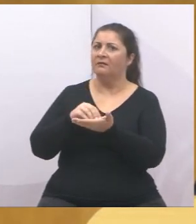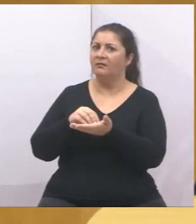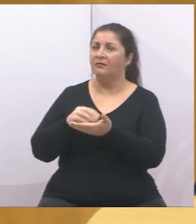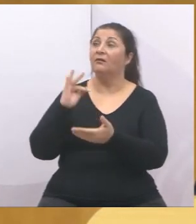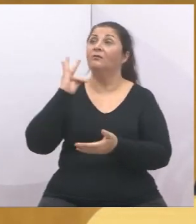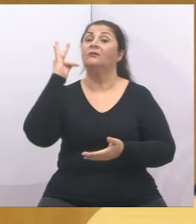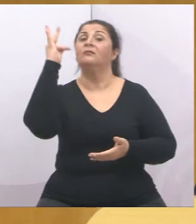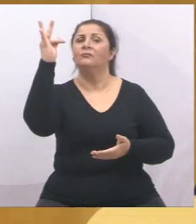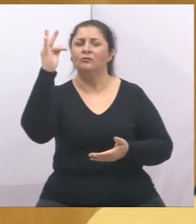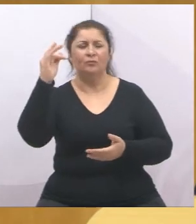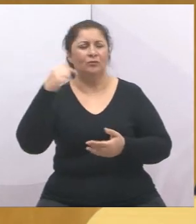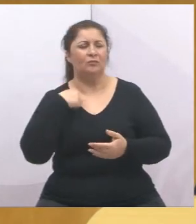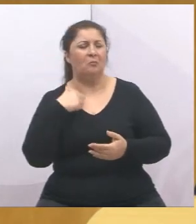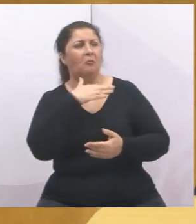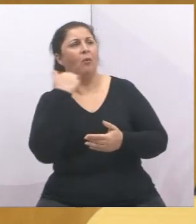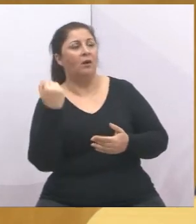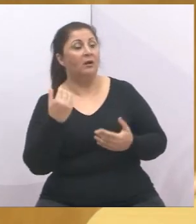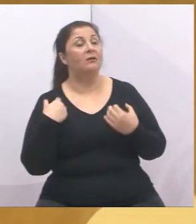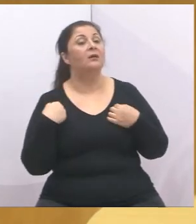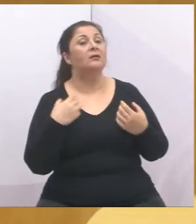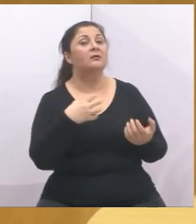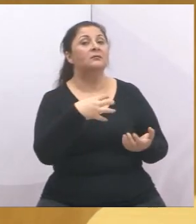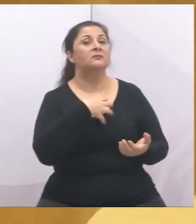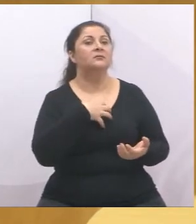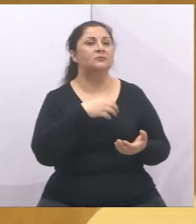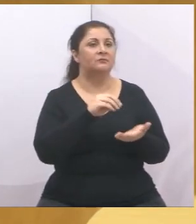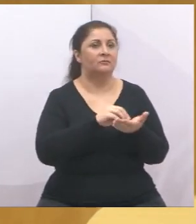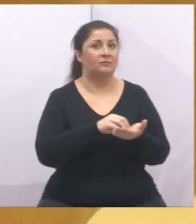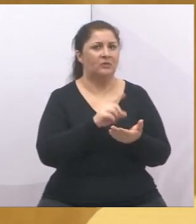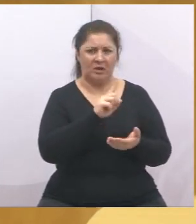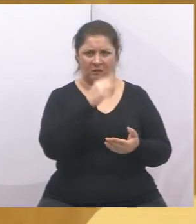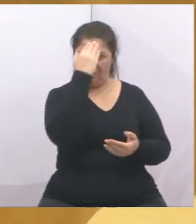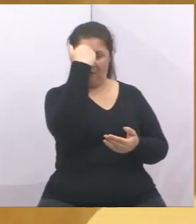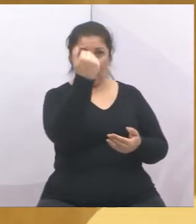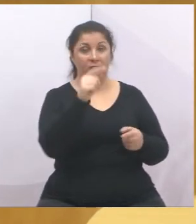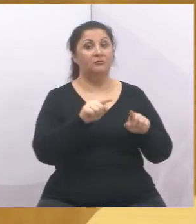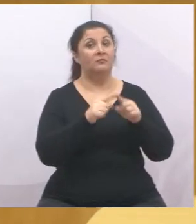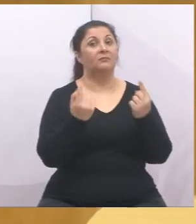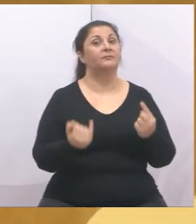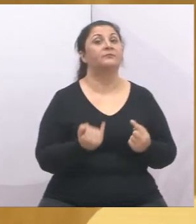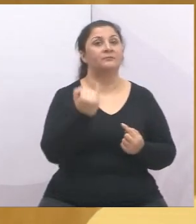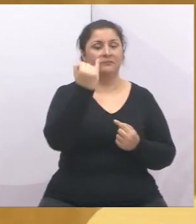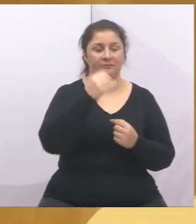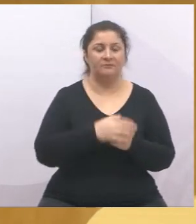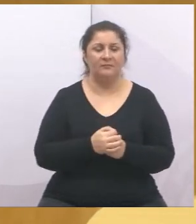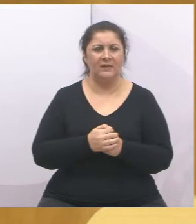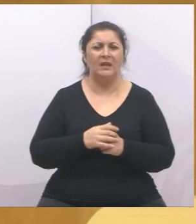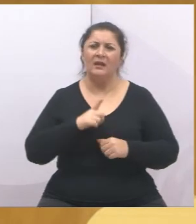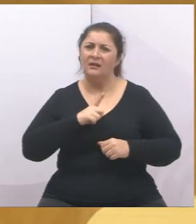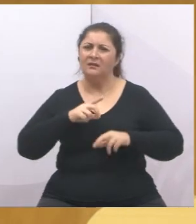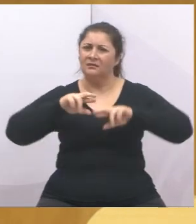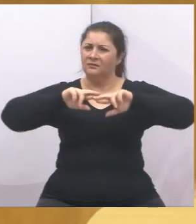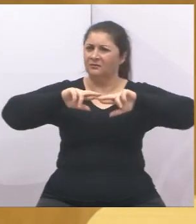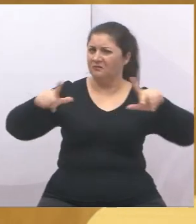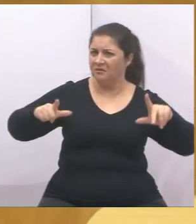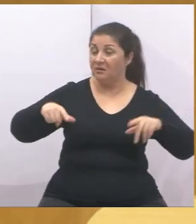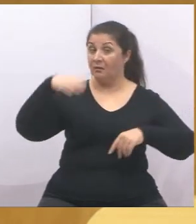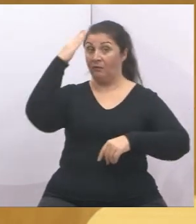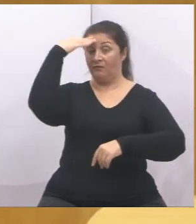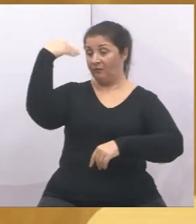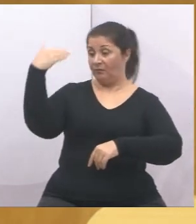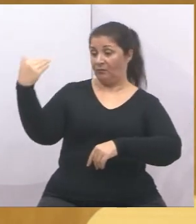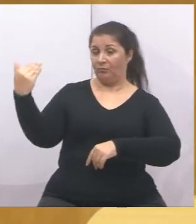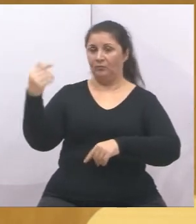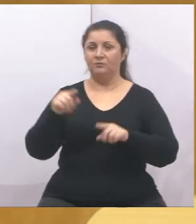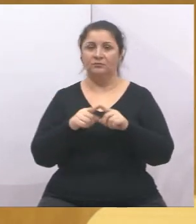fazer falta. Fazer falta não significa ser famoso, significa ser importante. Há uma diferença entre ser famoso e